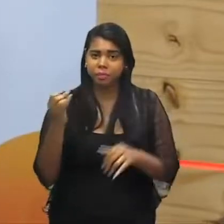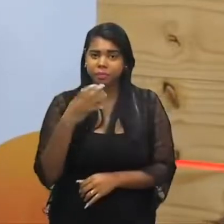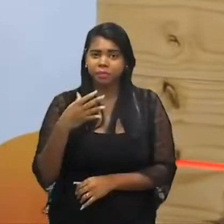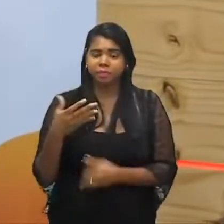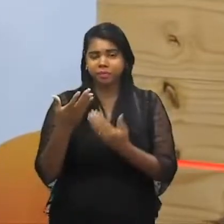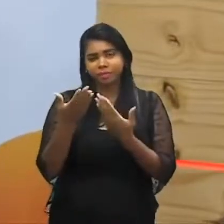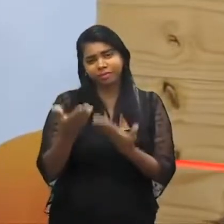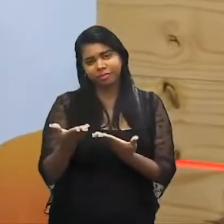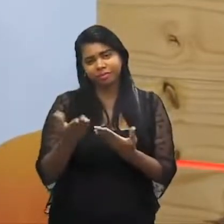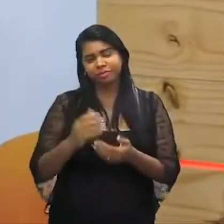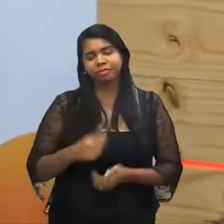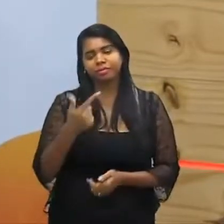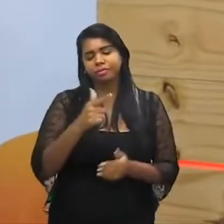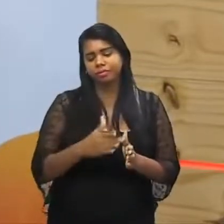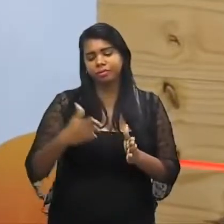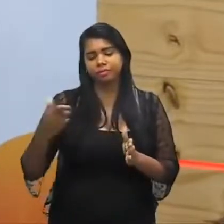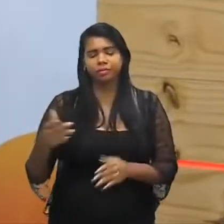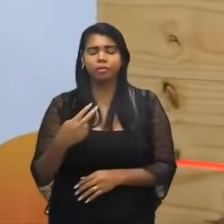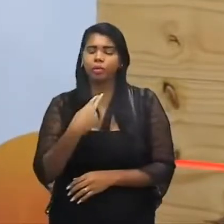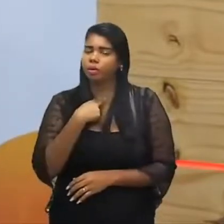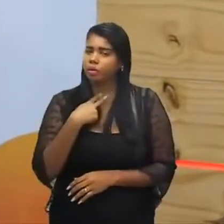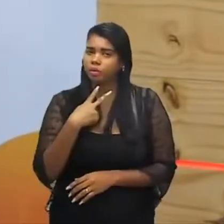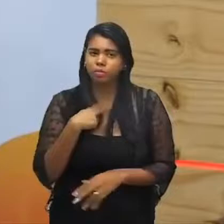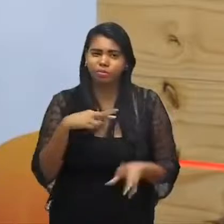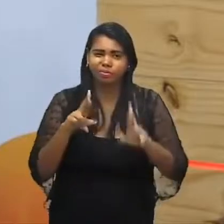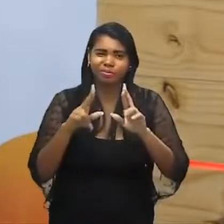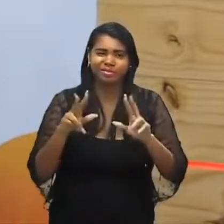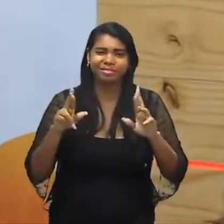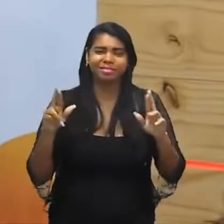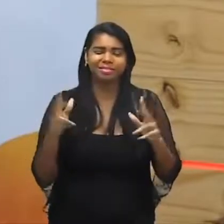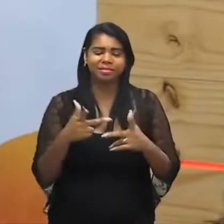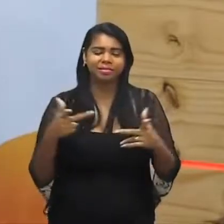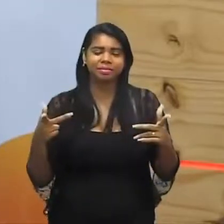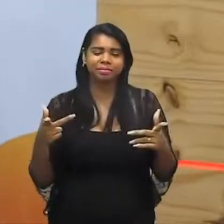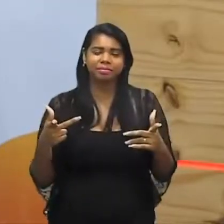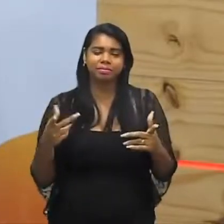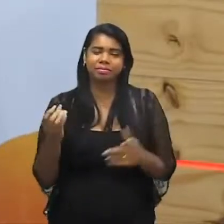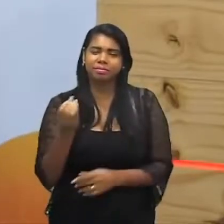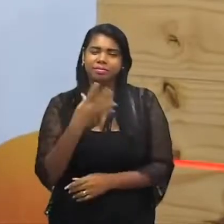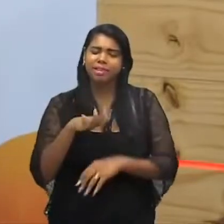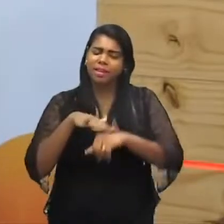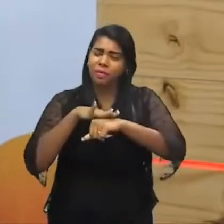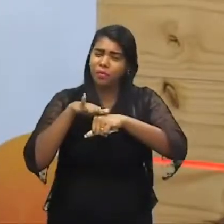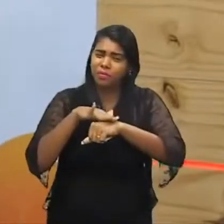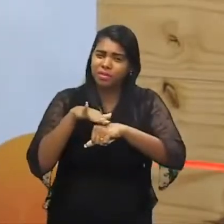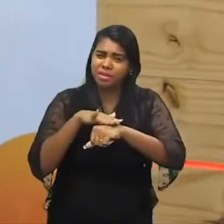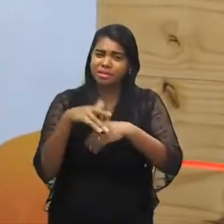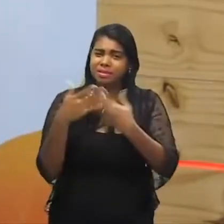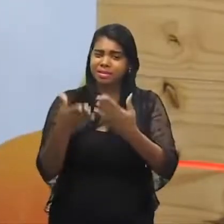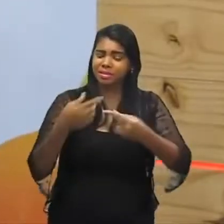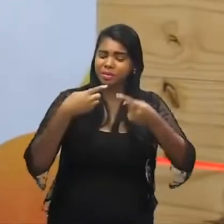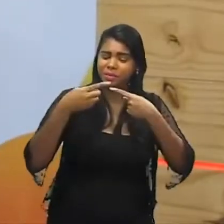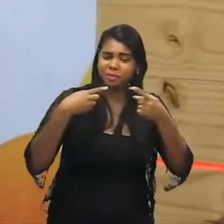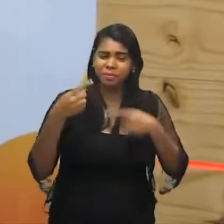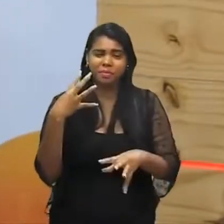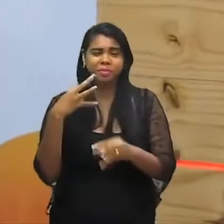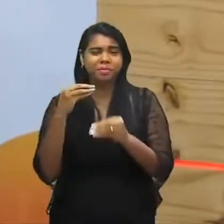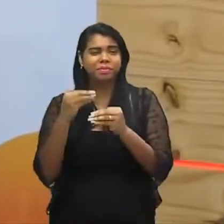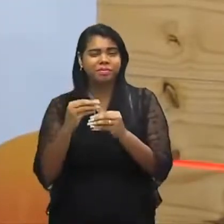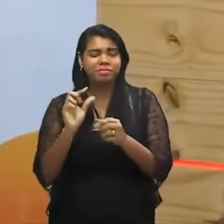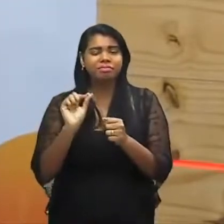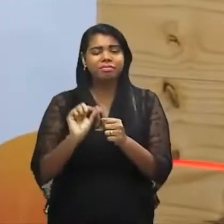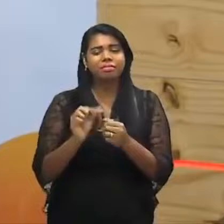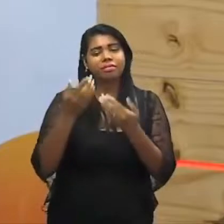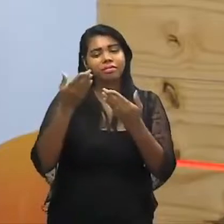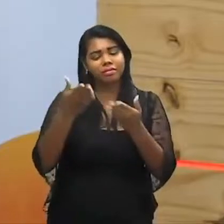aí, no segundo semestre, não podia ser diferente. A gente vai trazer coisa massa, muita novidade para a gente conversar e debater e fazer com que o